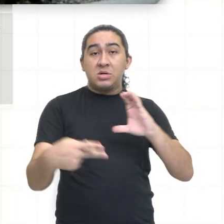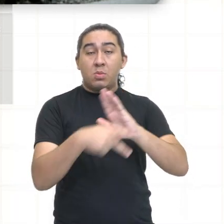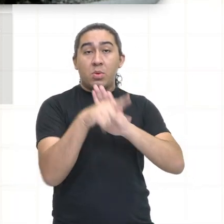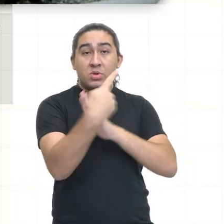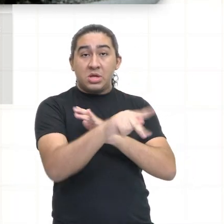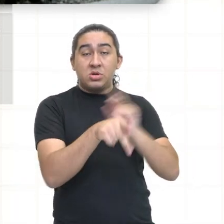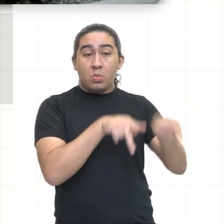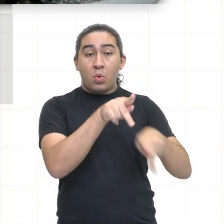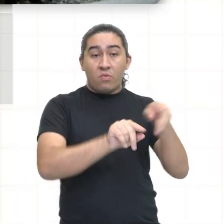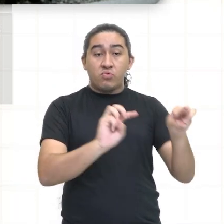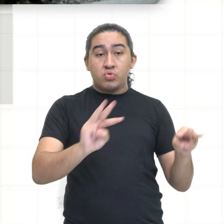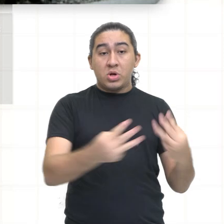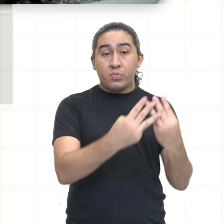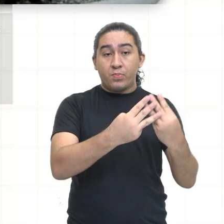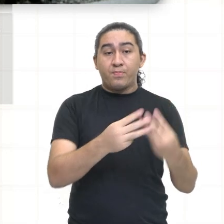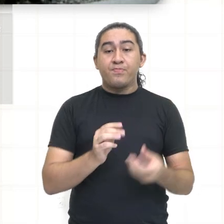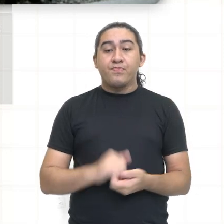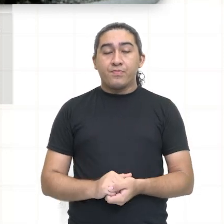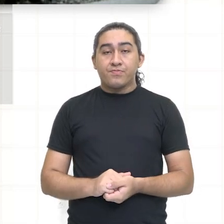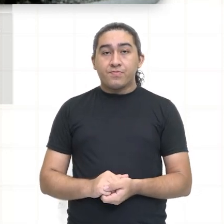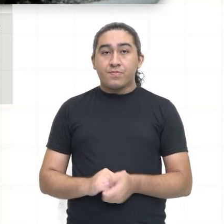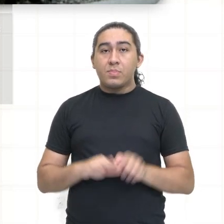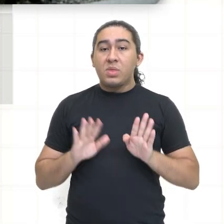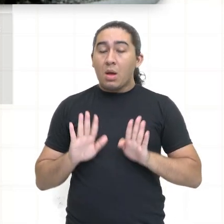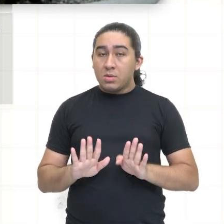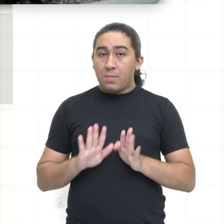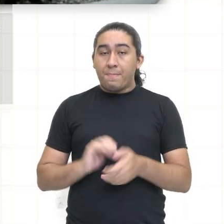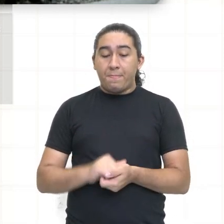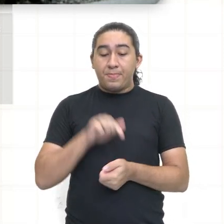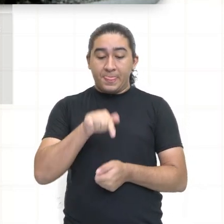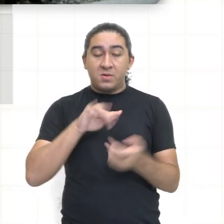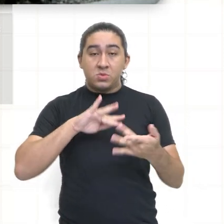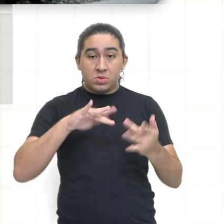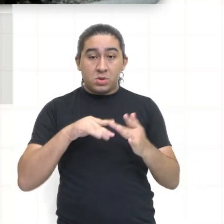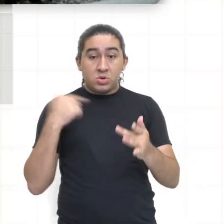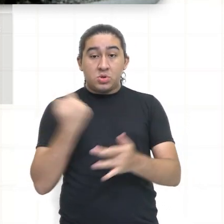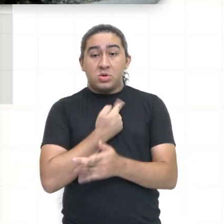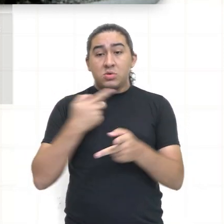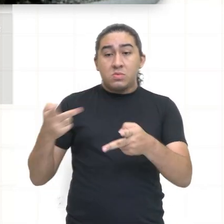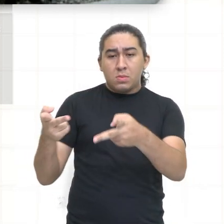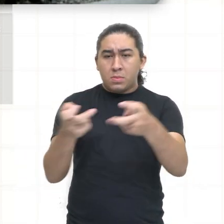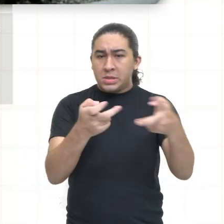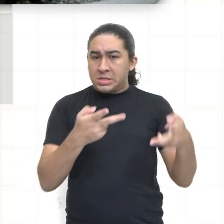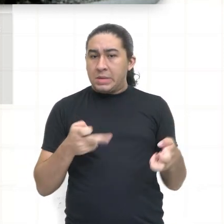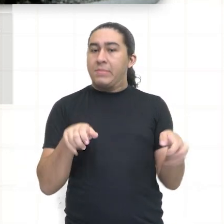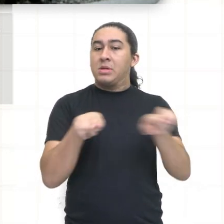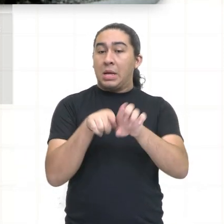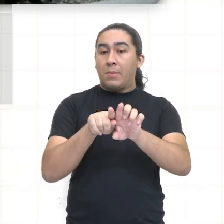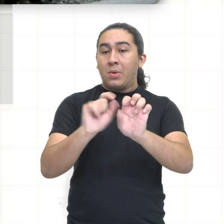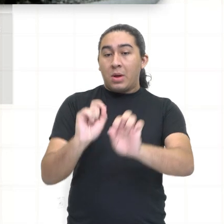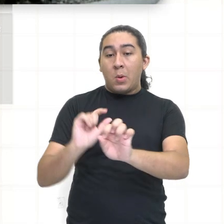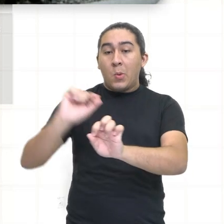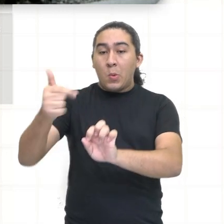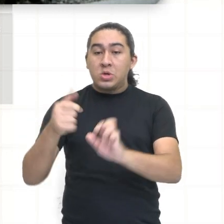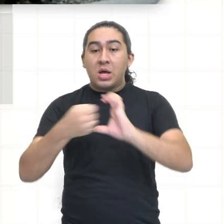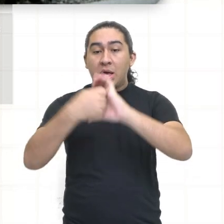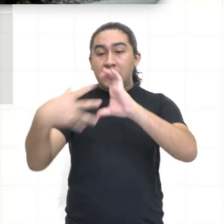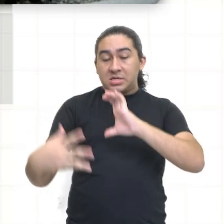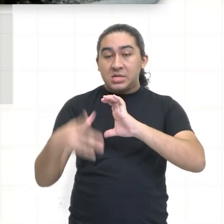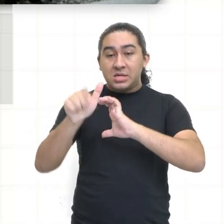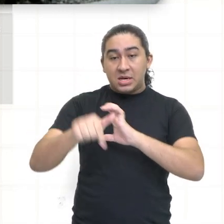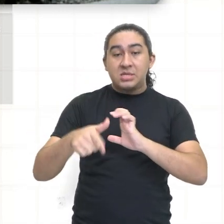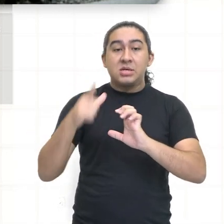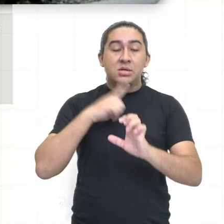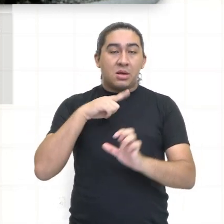judeus, certo? Então, nesse contexto, vamos observar também outras características